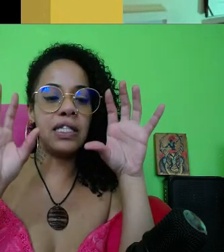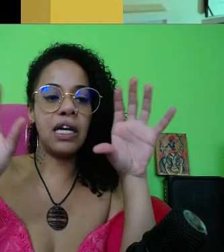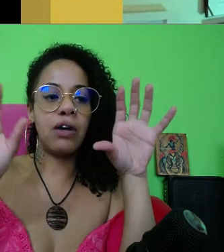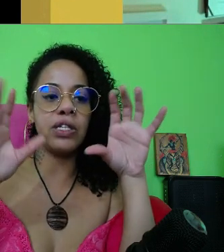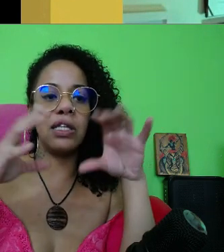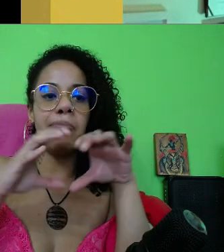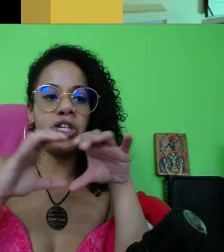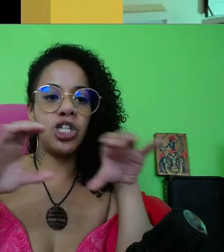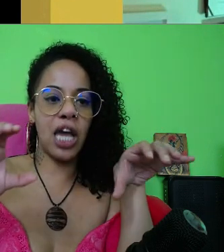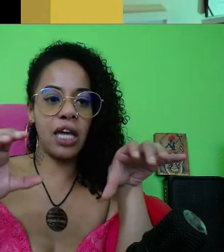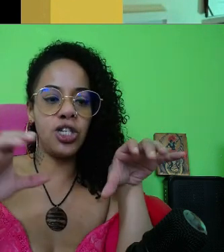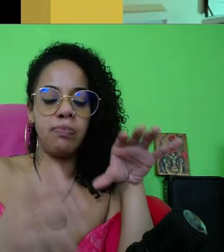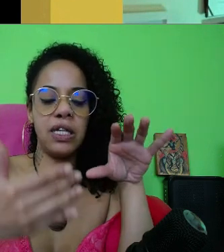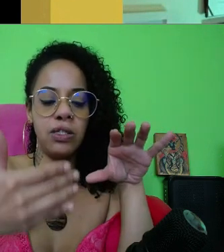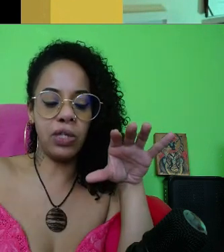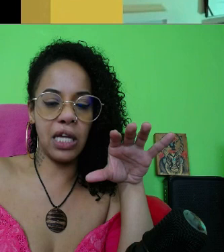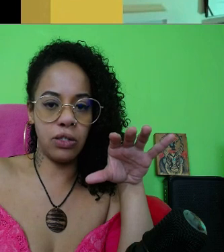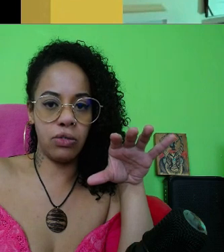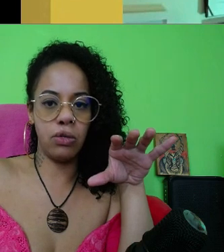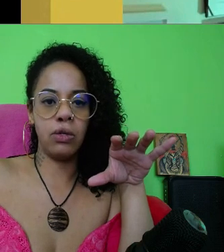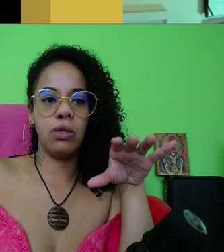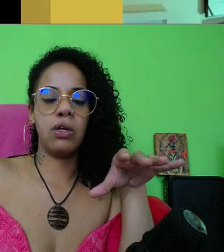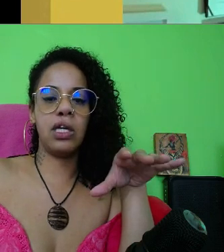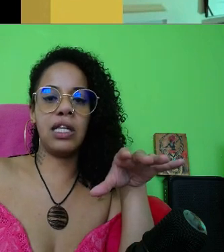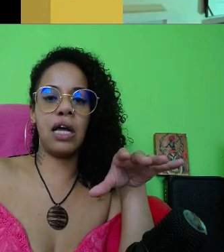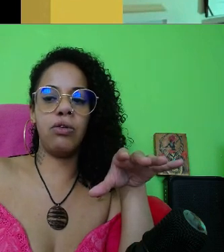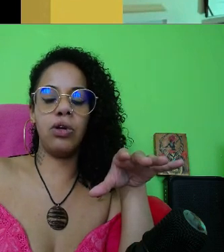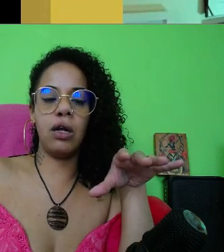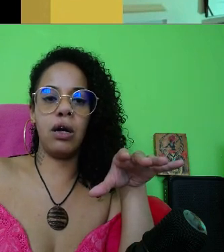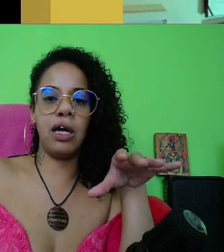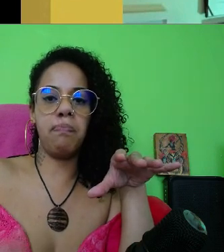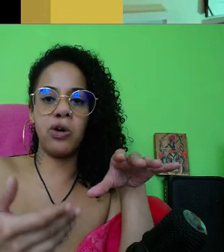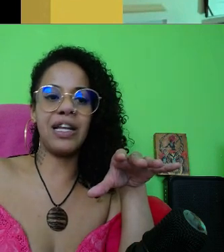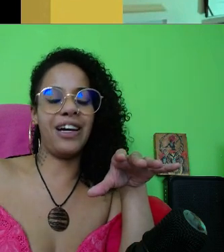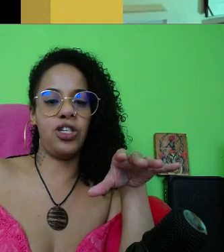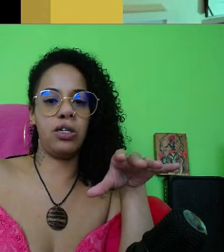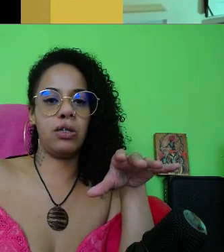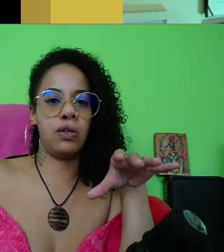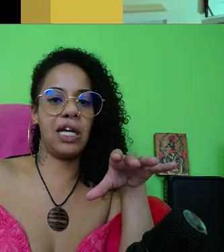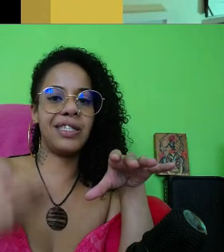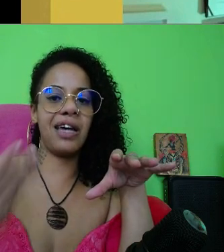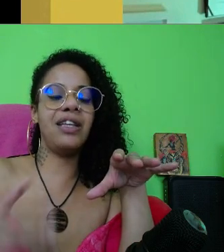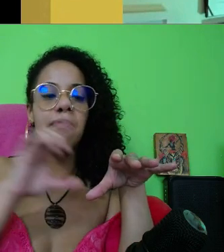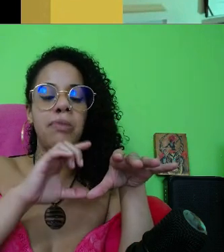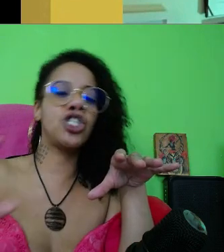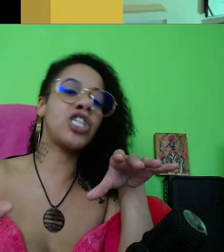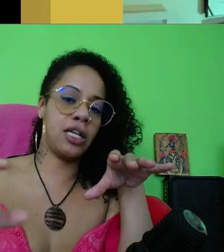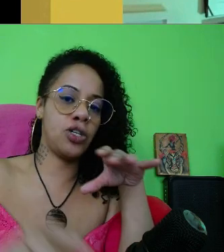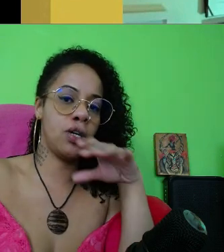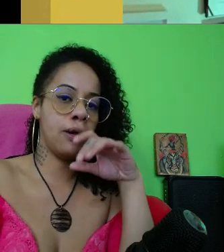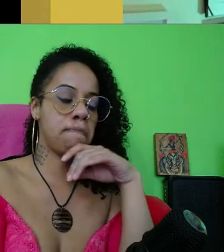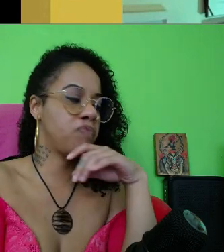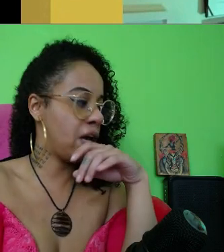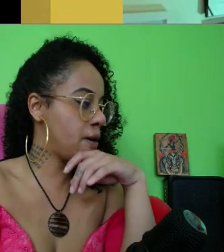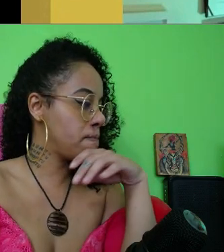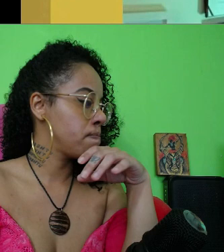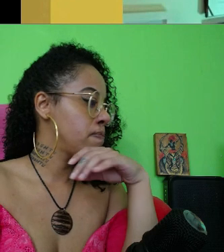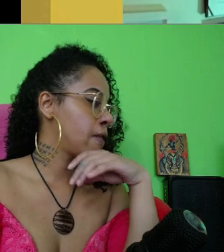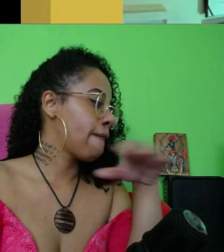parece assim a coisa da Manchete Mas e o texto que tá na reportagem tem que sair da Manchete